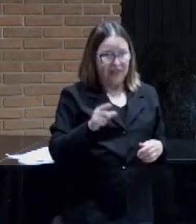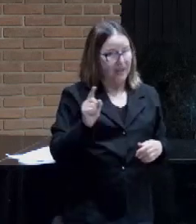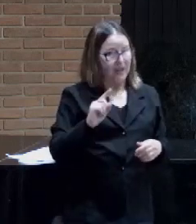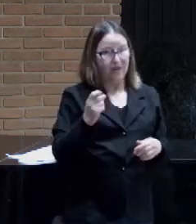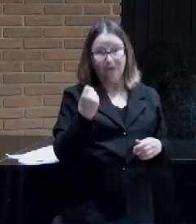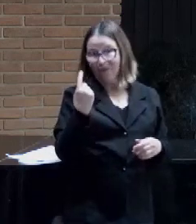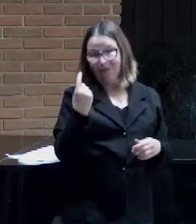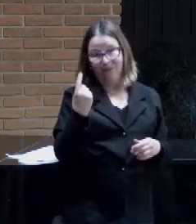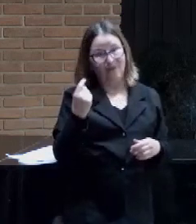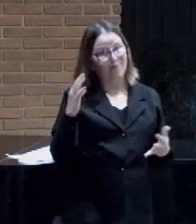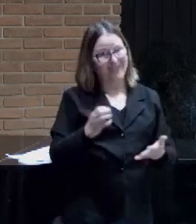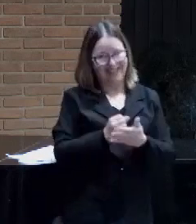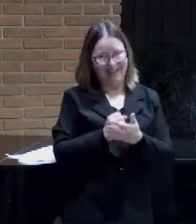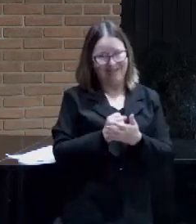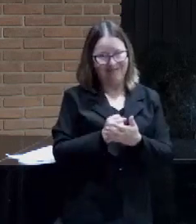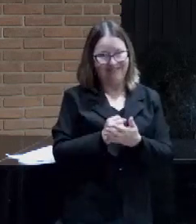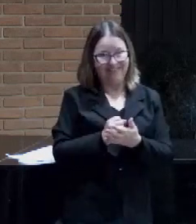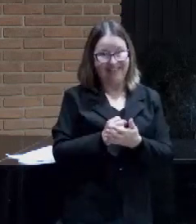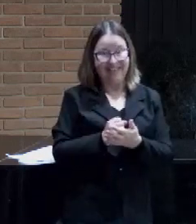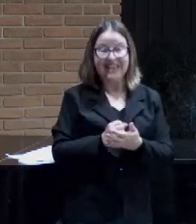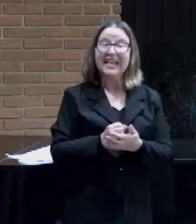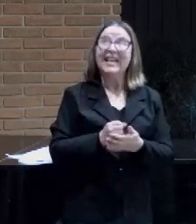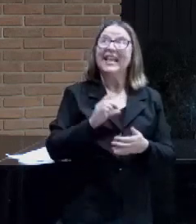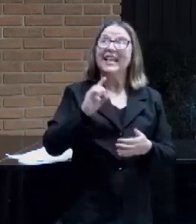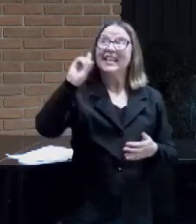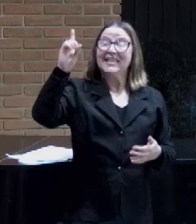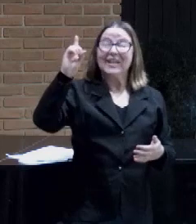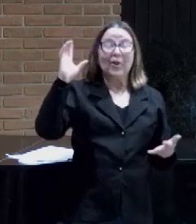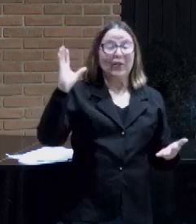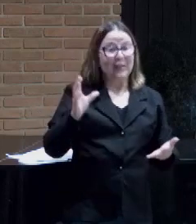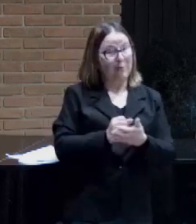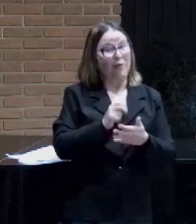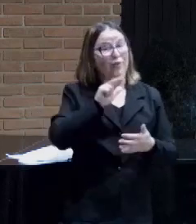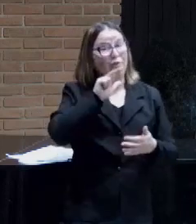do grande peixe. Se Deus salvou o Jonas, não vai salvar a gente também?